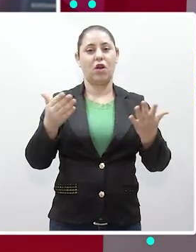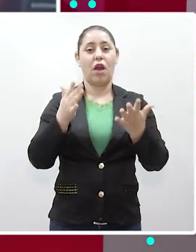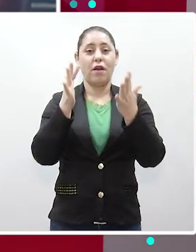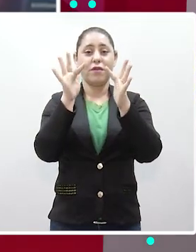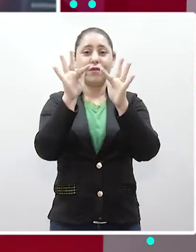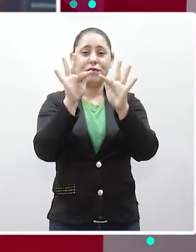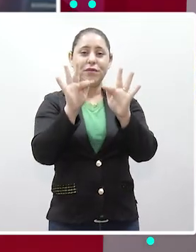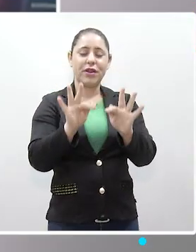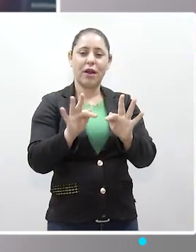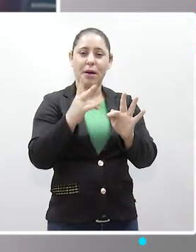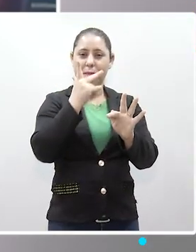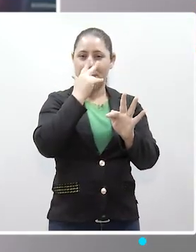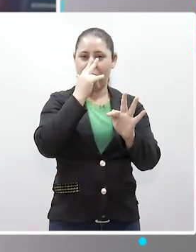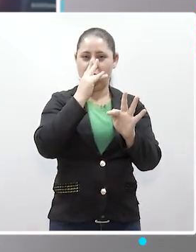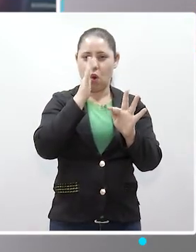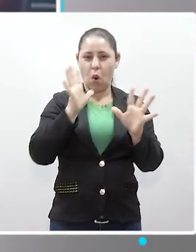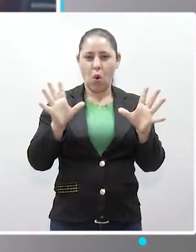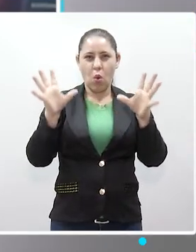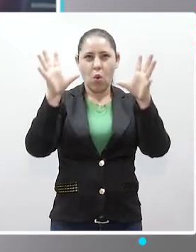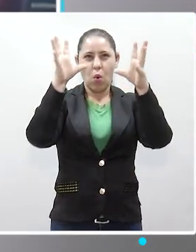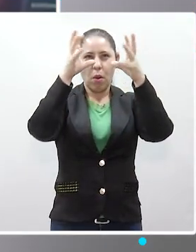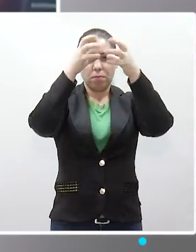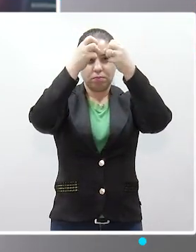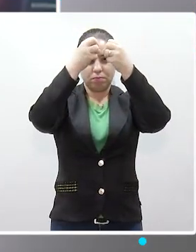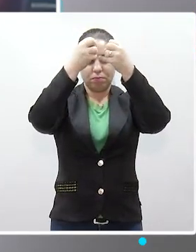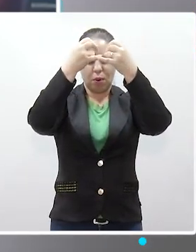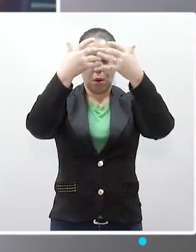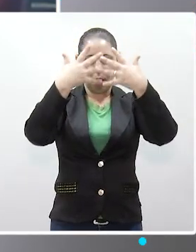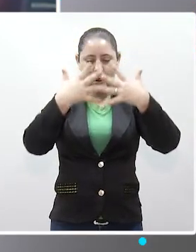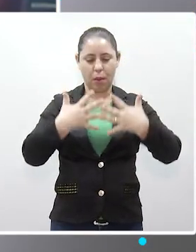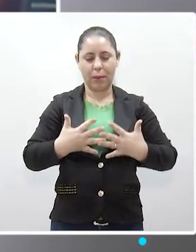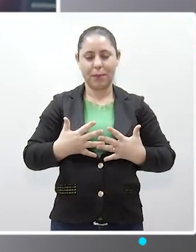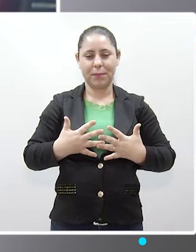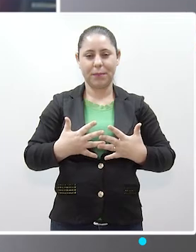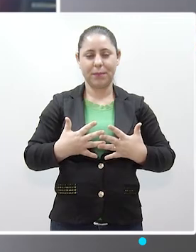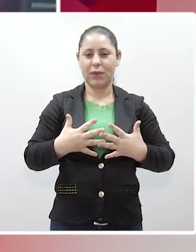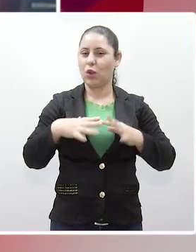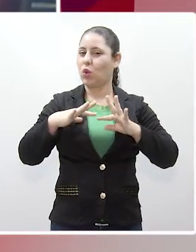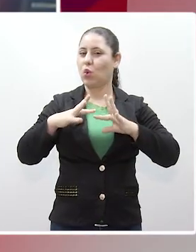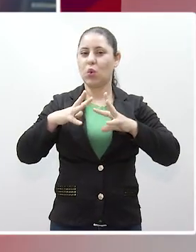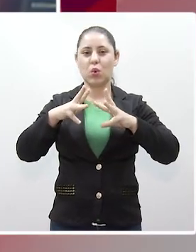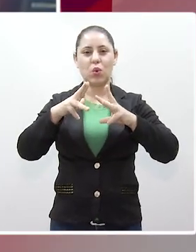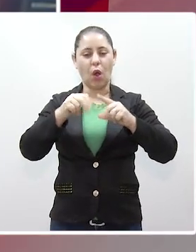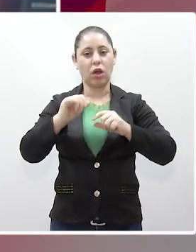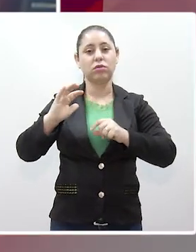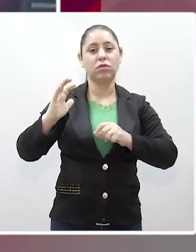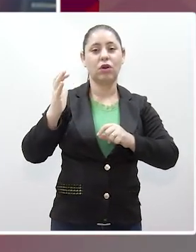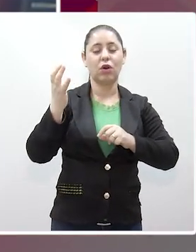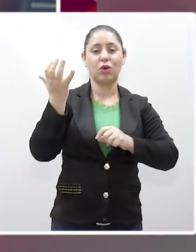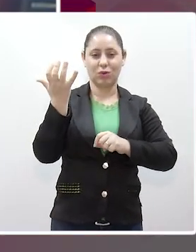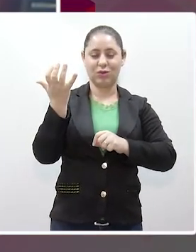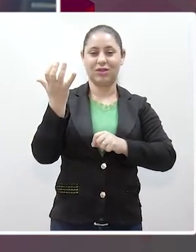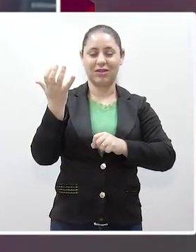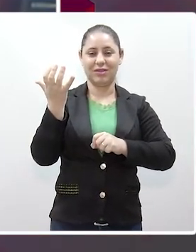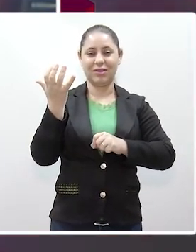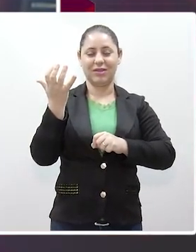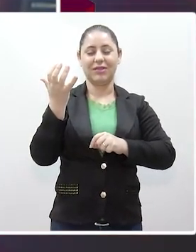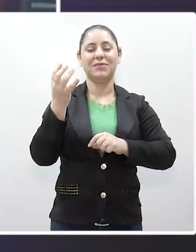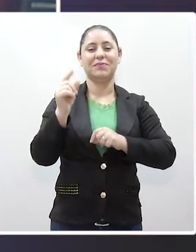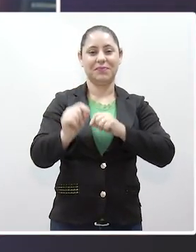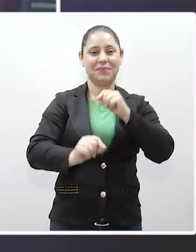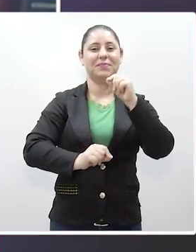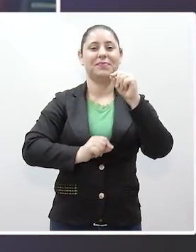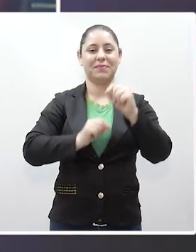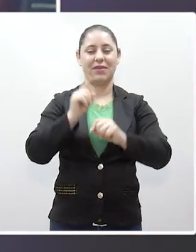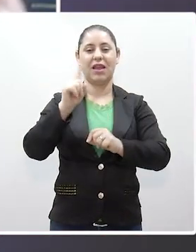parece que agora no final, parece que o Matheus pegou tudo que a gente conversou e botou num bolo só e falou assim, olha, todas essas coisas acontecem ao mesmo tempo, como